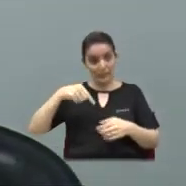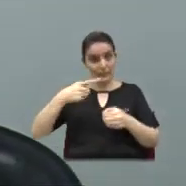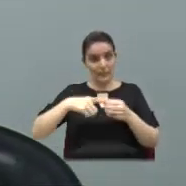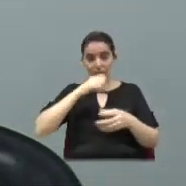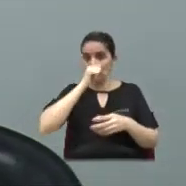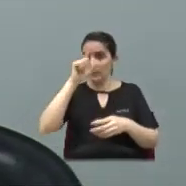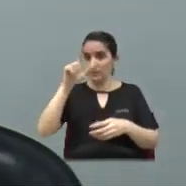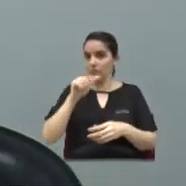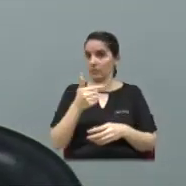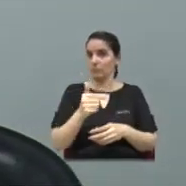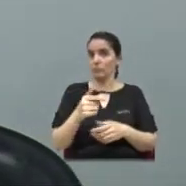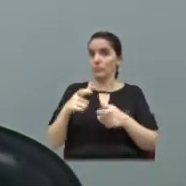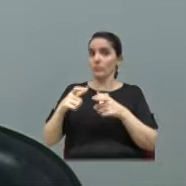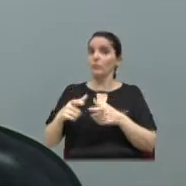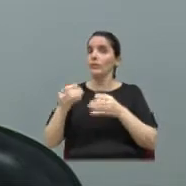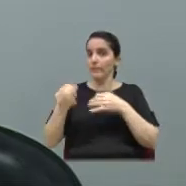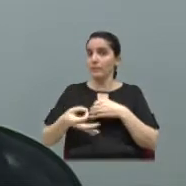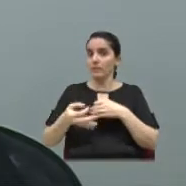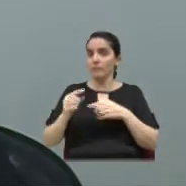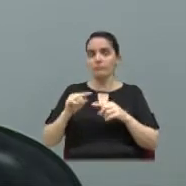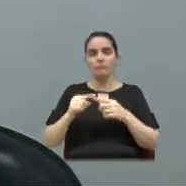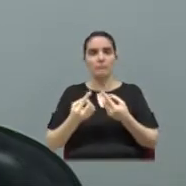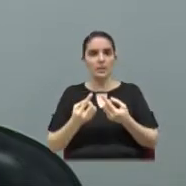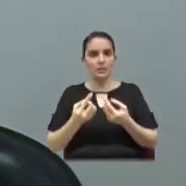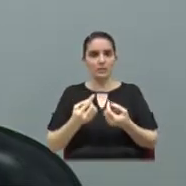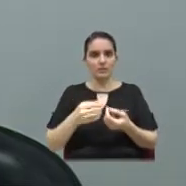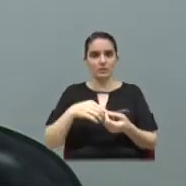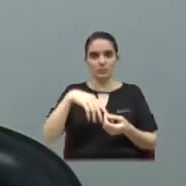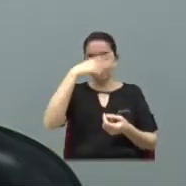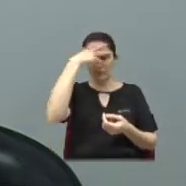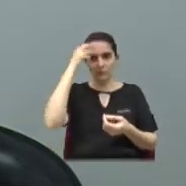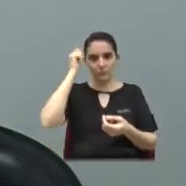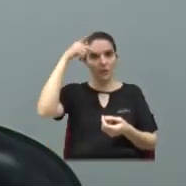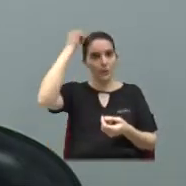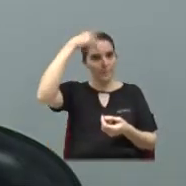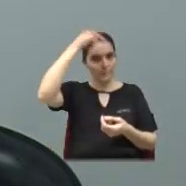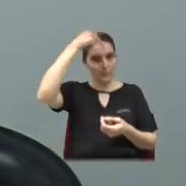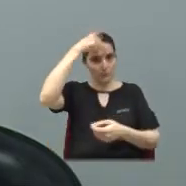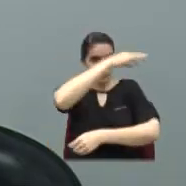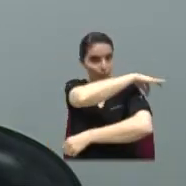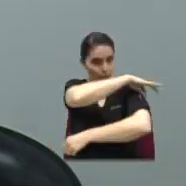população. E naquele momento o governo municipal, Paulo Radich, na época,